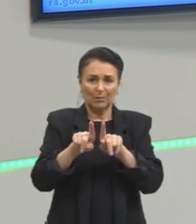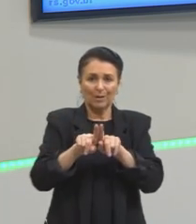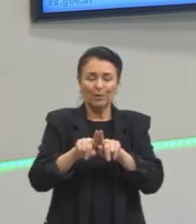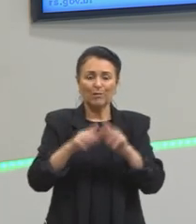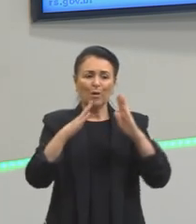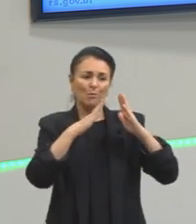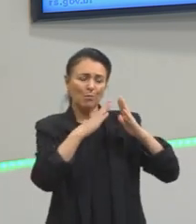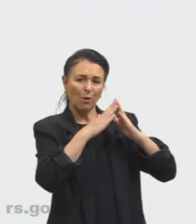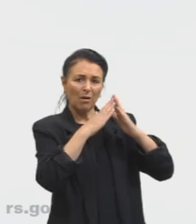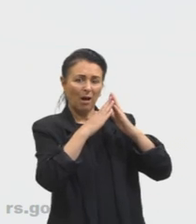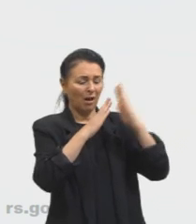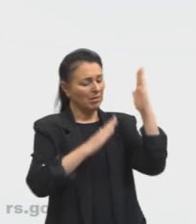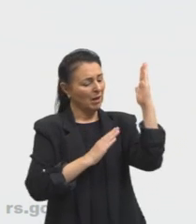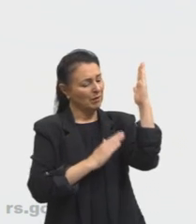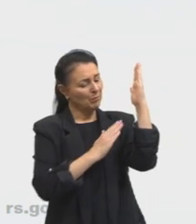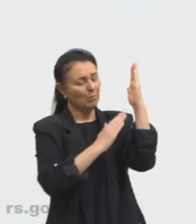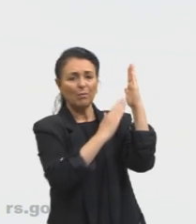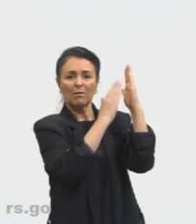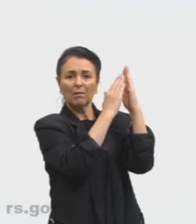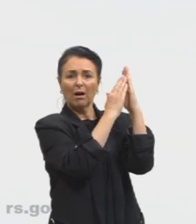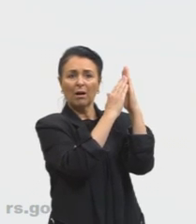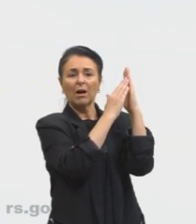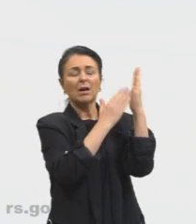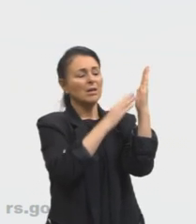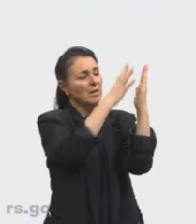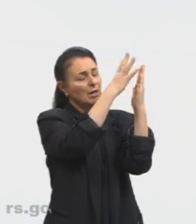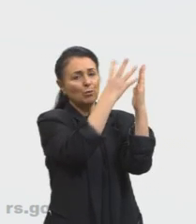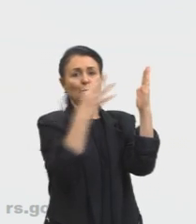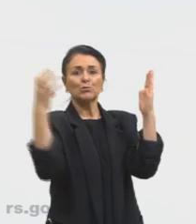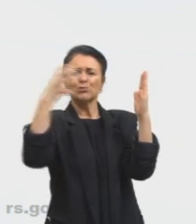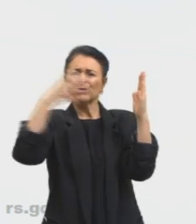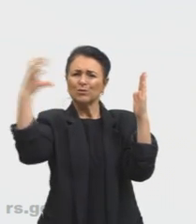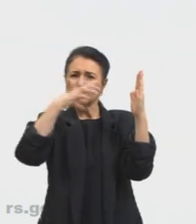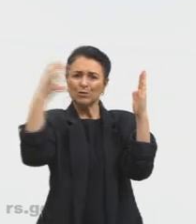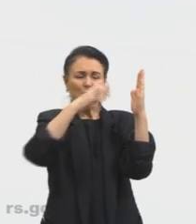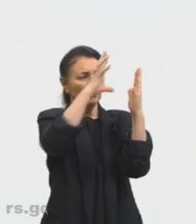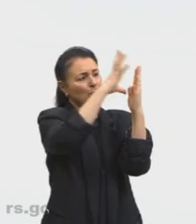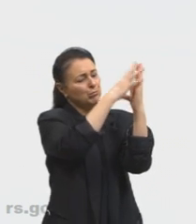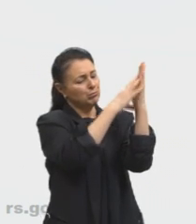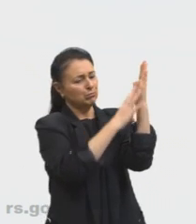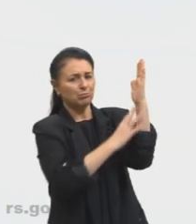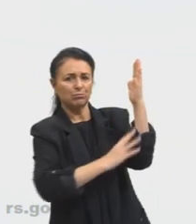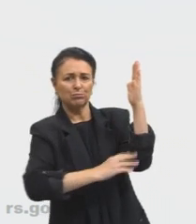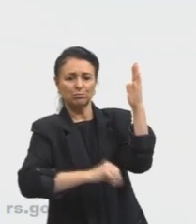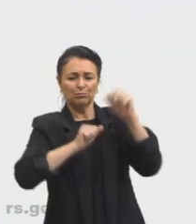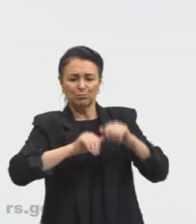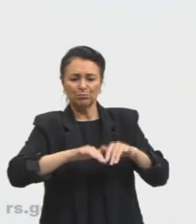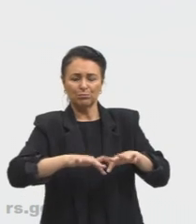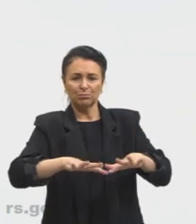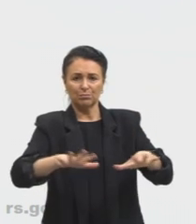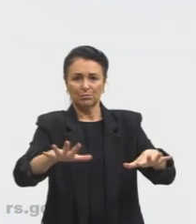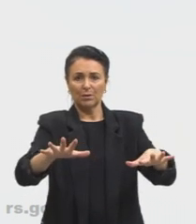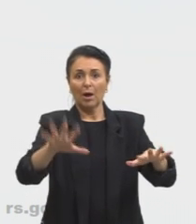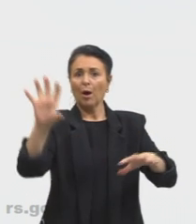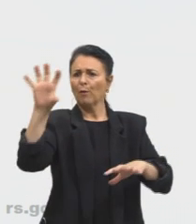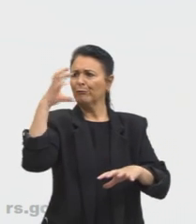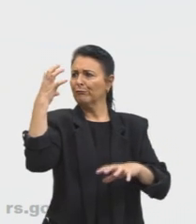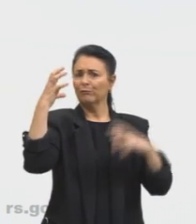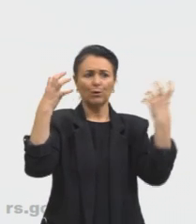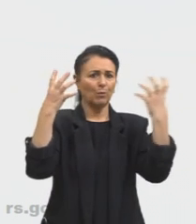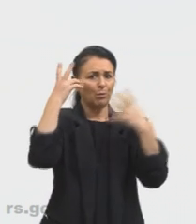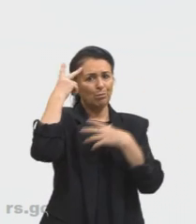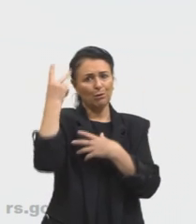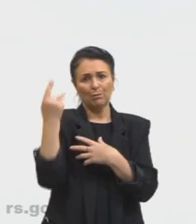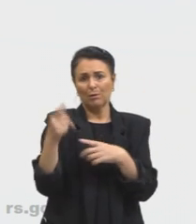acaba indo né nas encostas E aí a gente tem problema justamente dessa desse fenômeno aí natural ocorrer